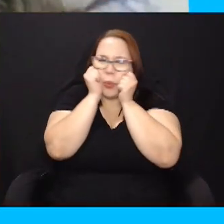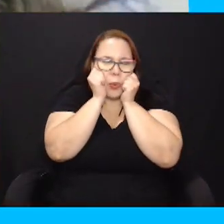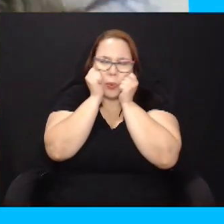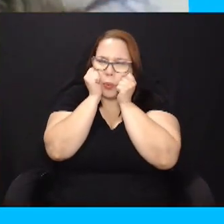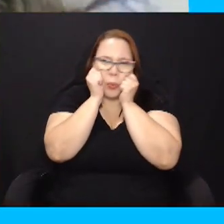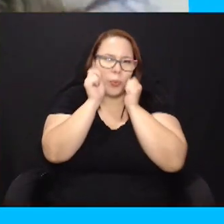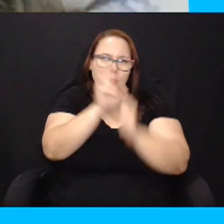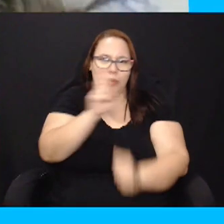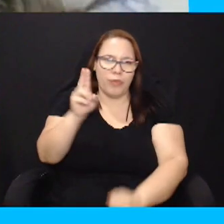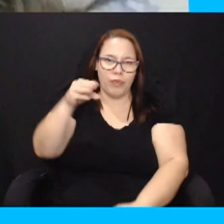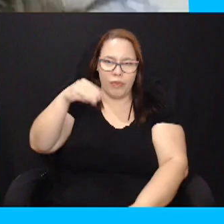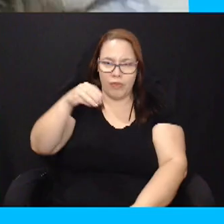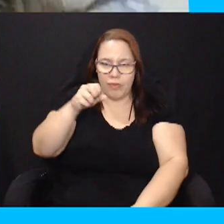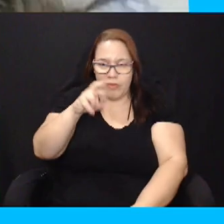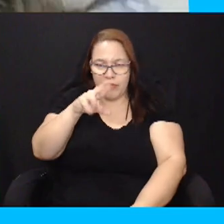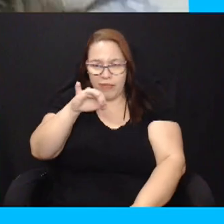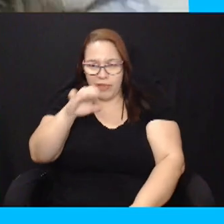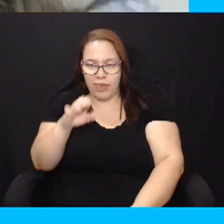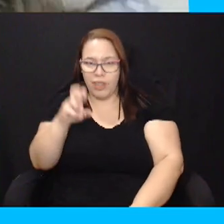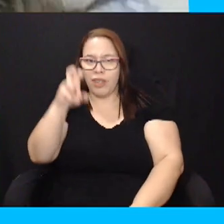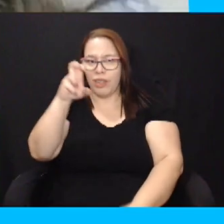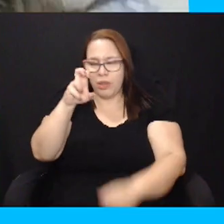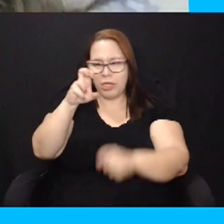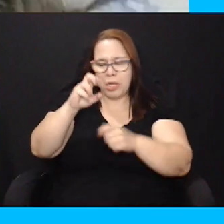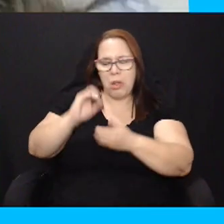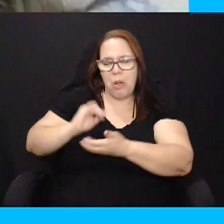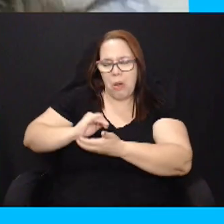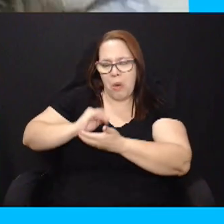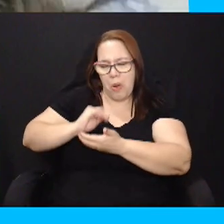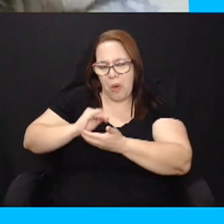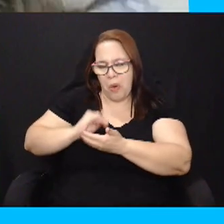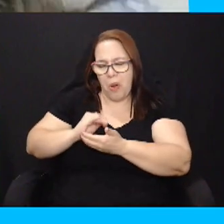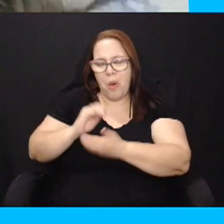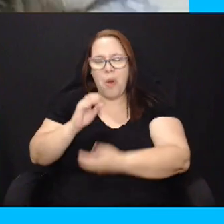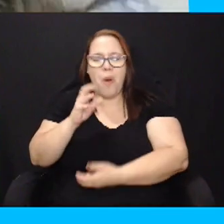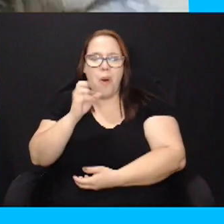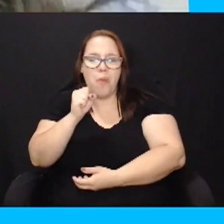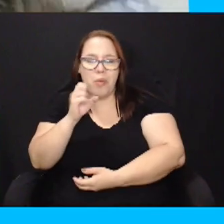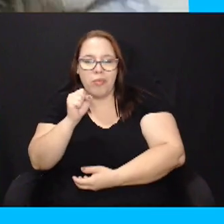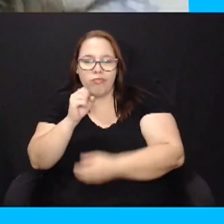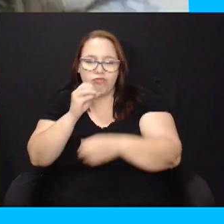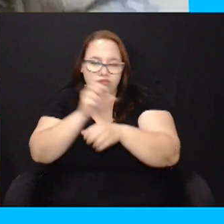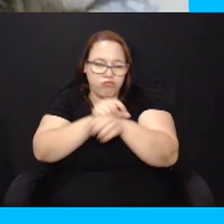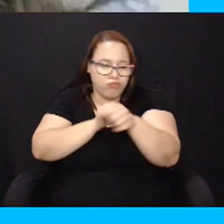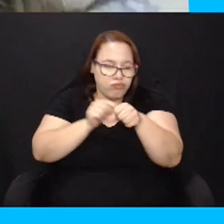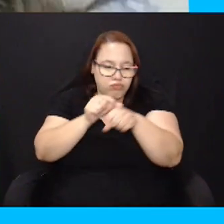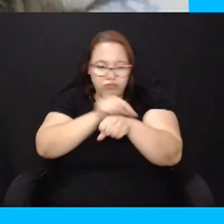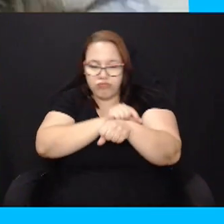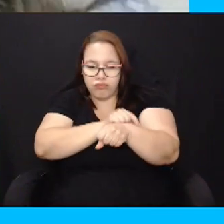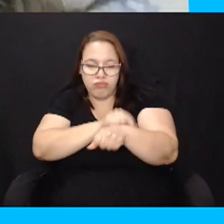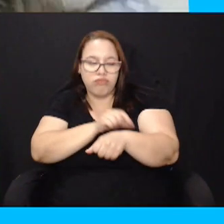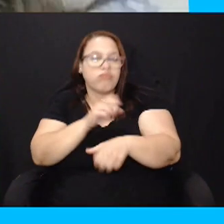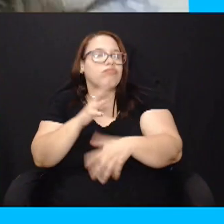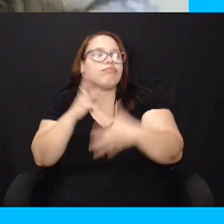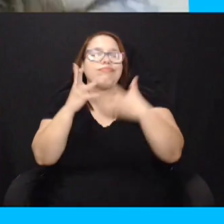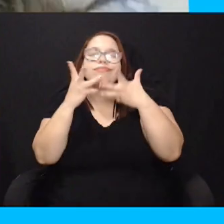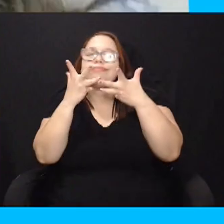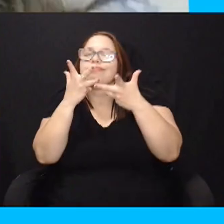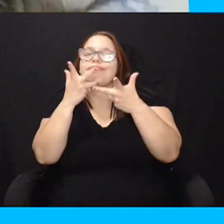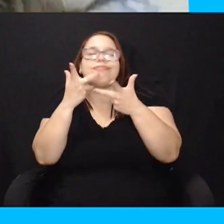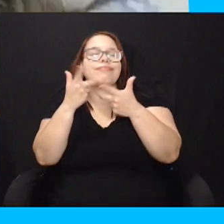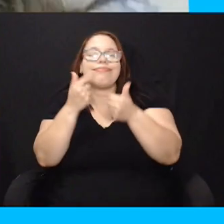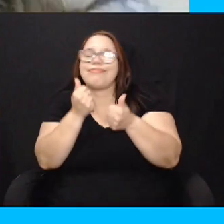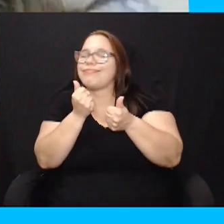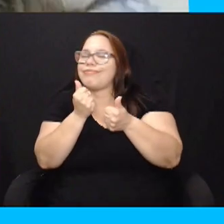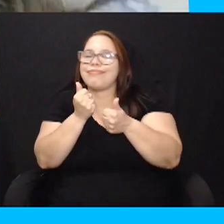Marie. Apenas 5 mesinhos, branquinha com manchinhas que deixam ela ainda mais charmosa. Ela é daquelas